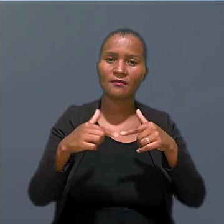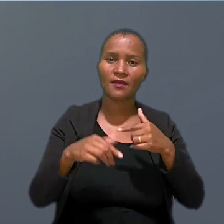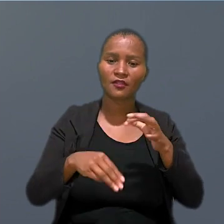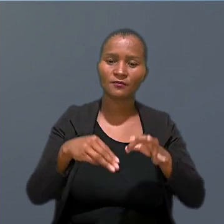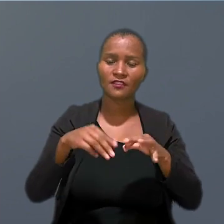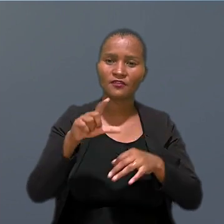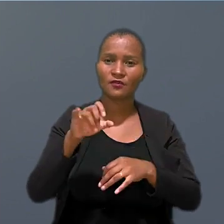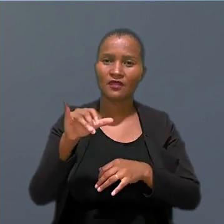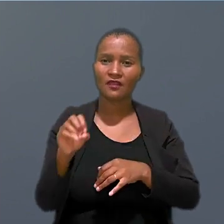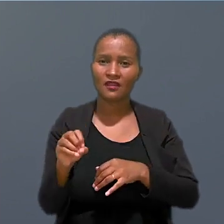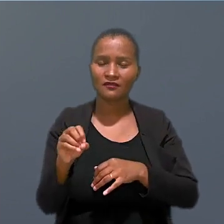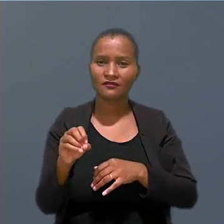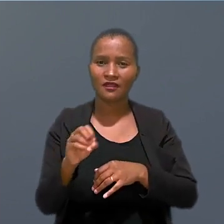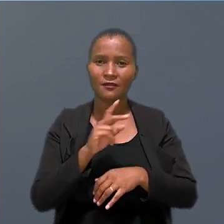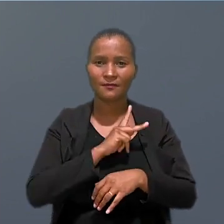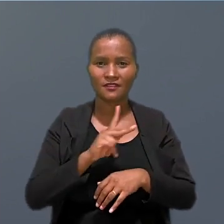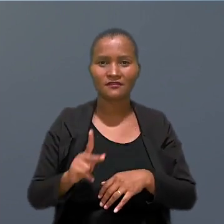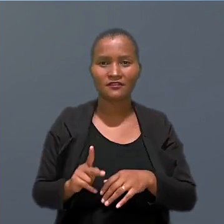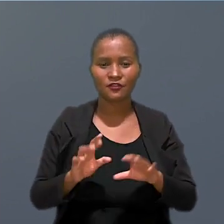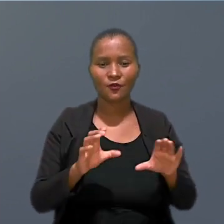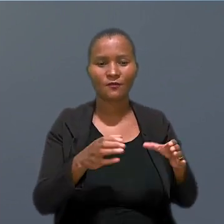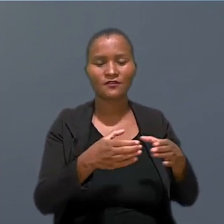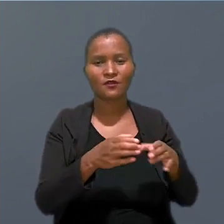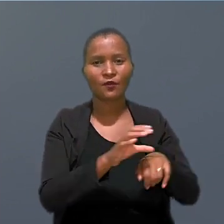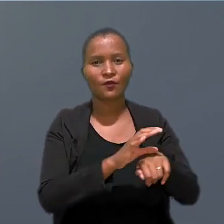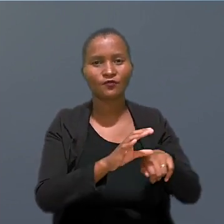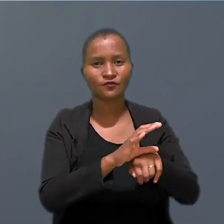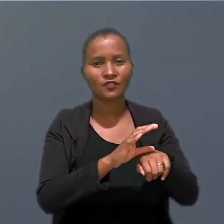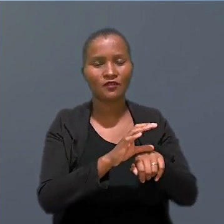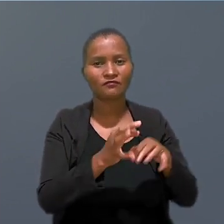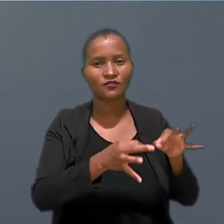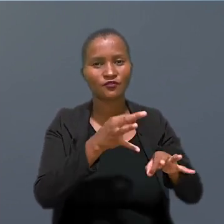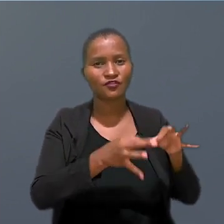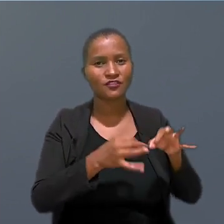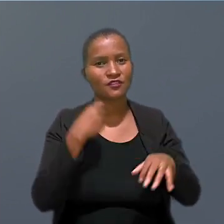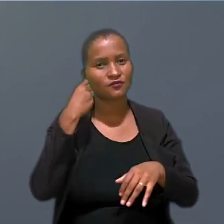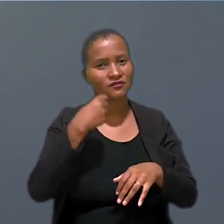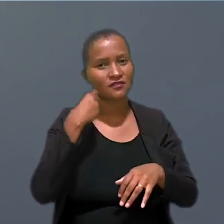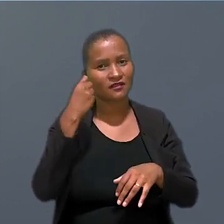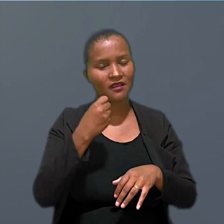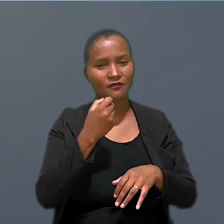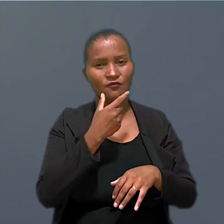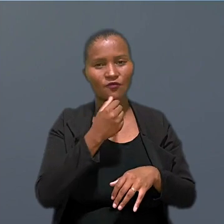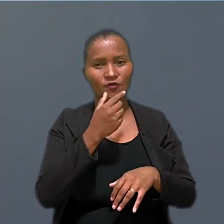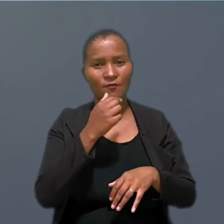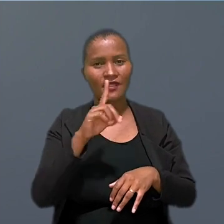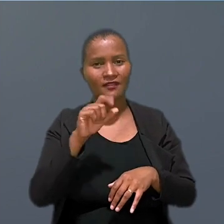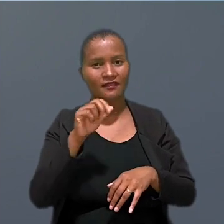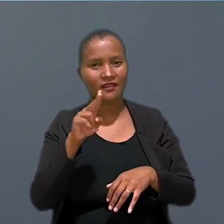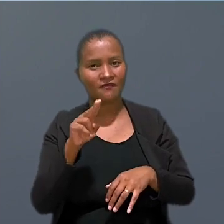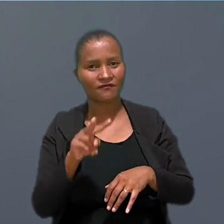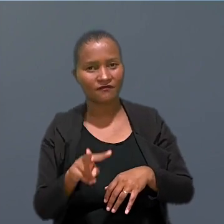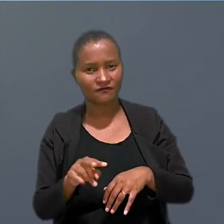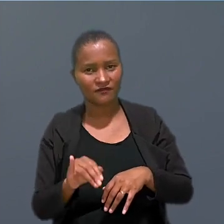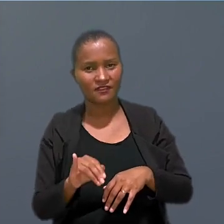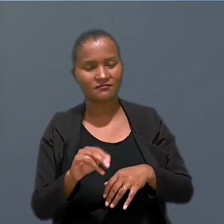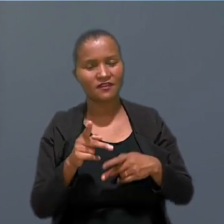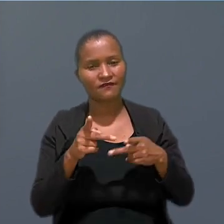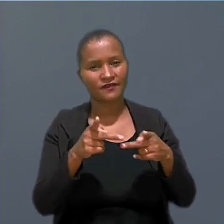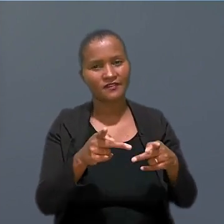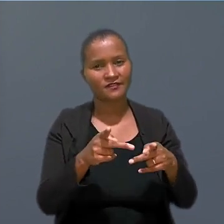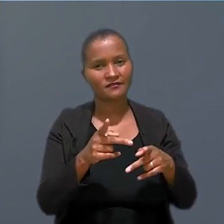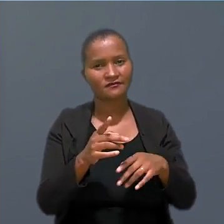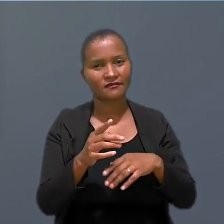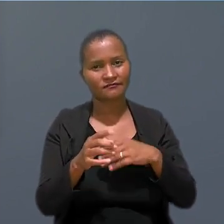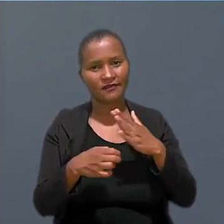do Trabalho, ministro Lélio Bentes Corrêa, ao presidente da Comissão de Constituição e Justiça do Senado, senador Davi Alcolumbre, em